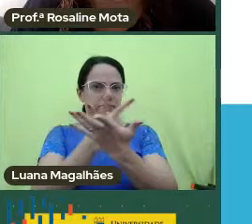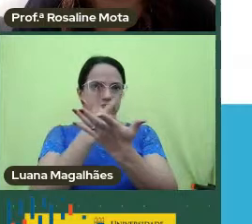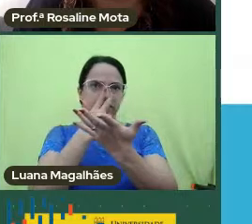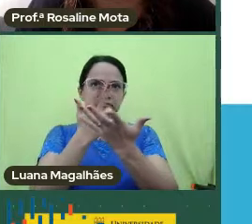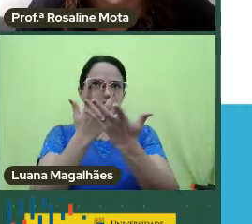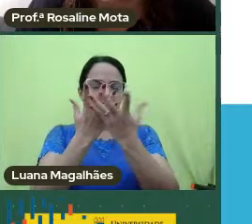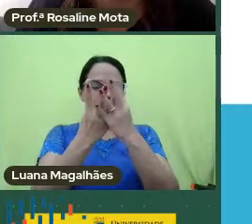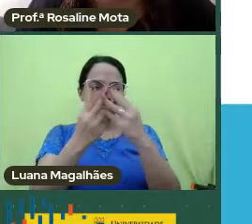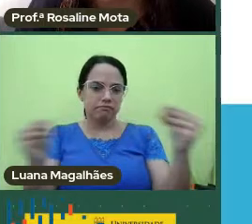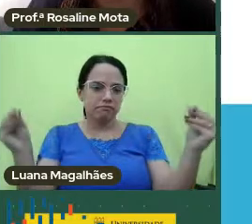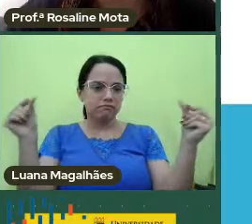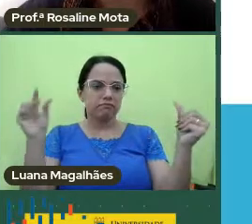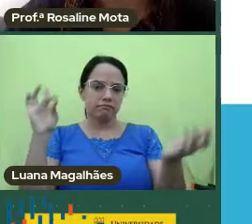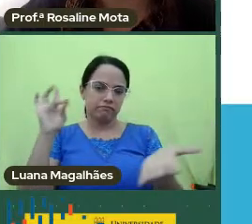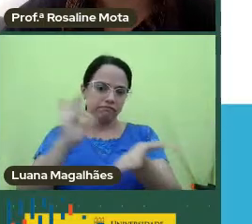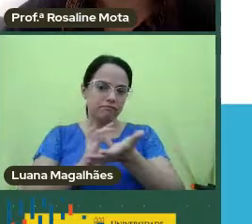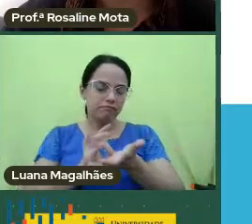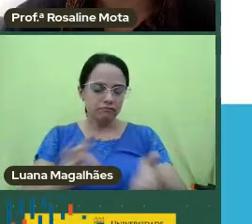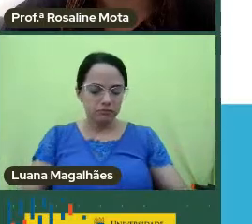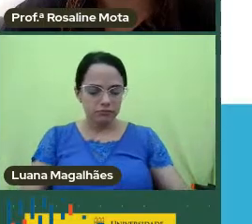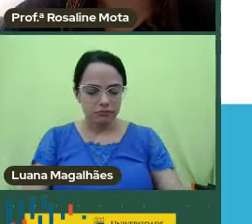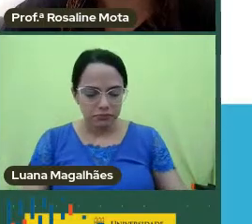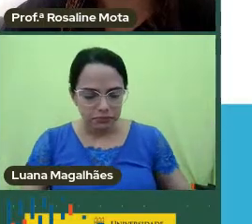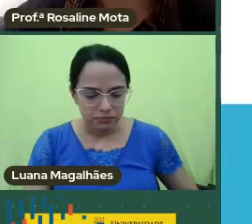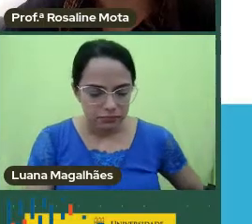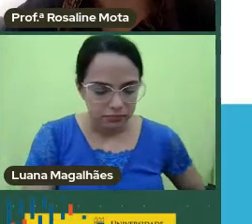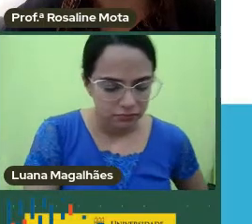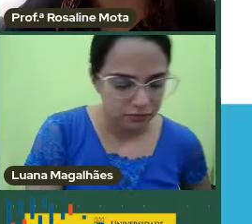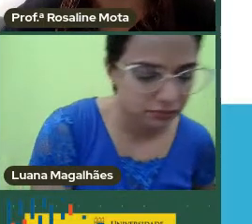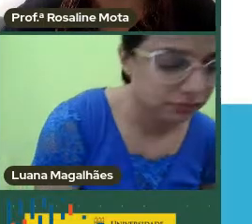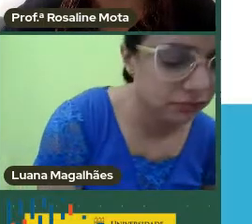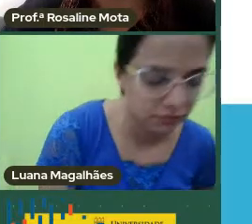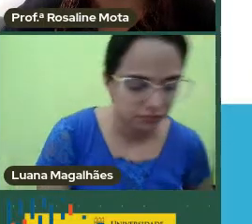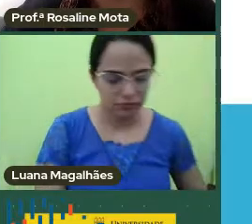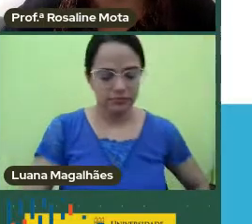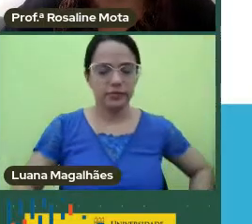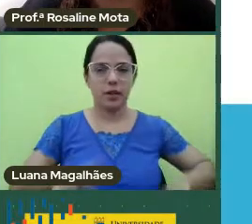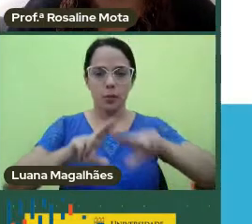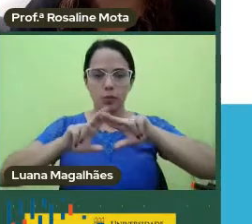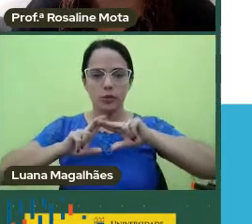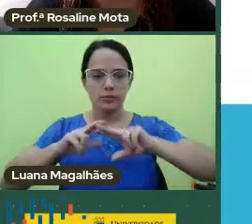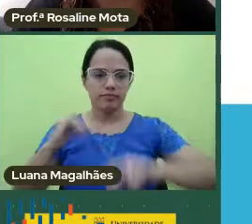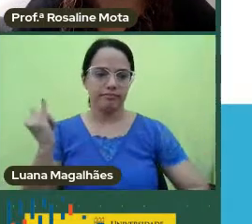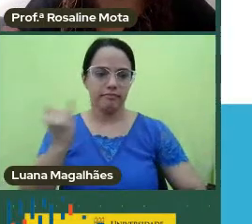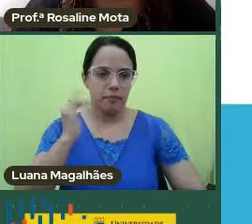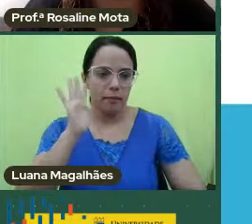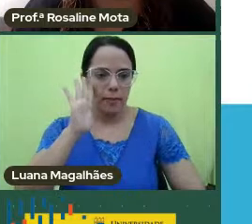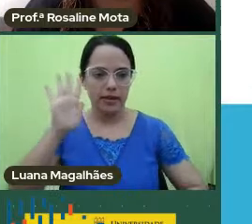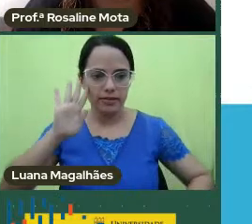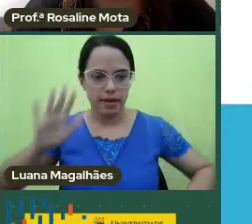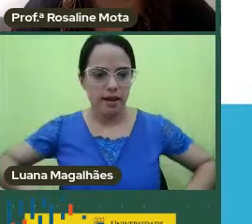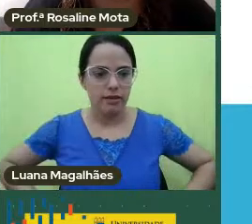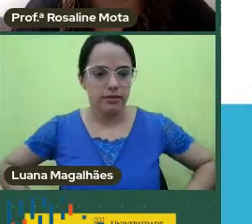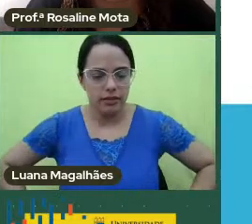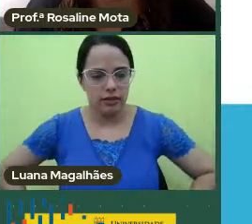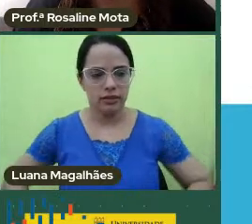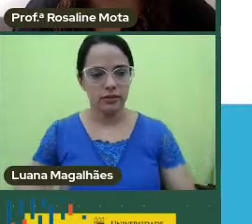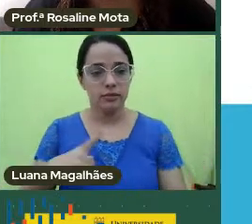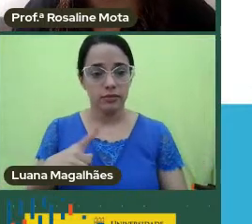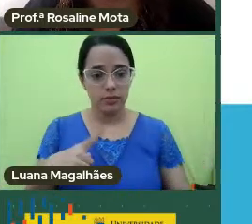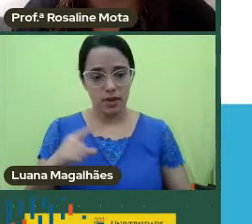se perdendo mesmo. Então, a gente precisa entender, pensar isso. Faltem álbuns